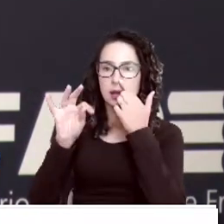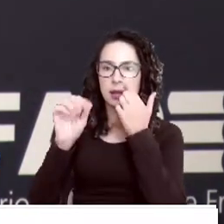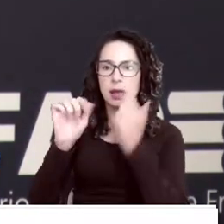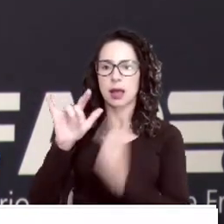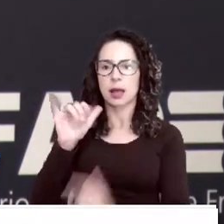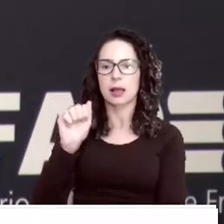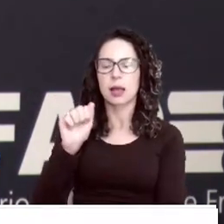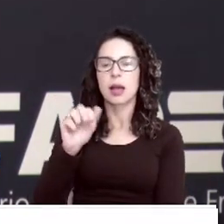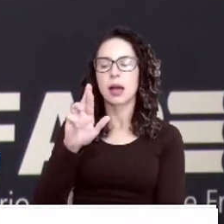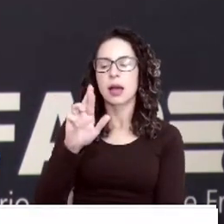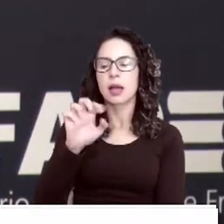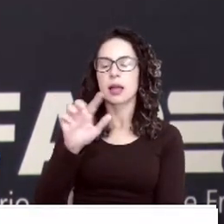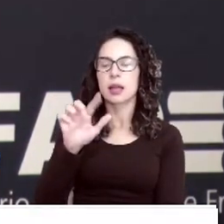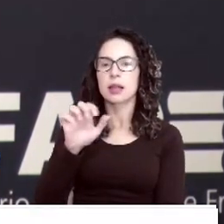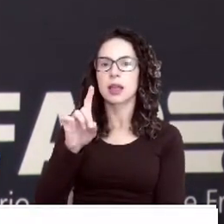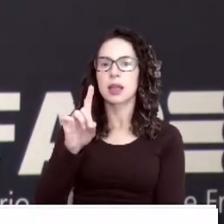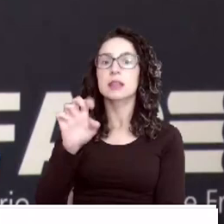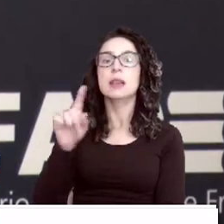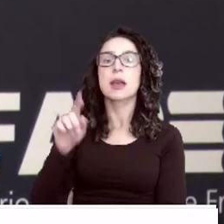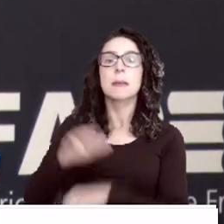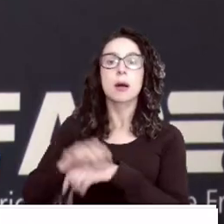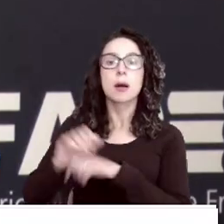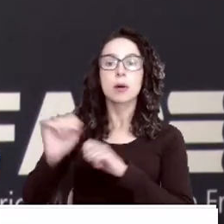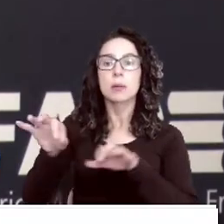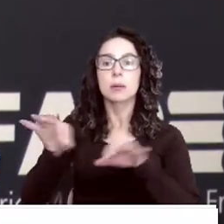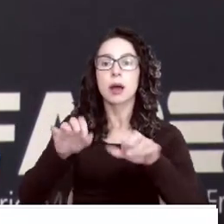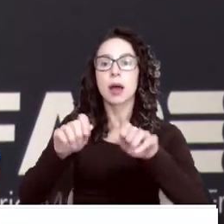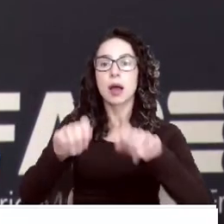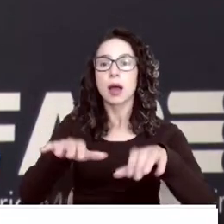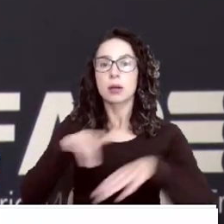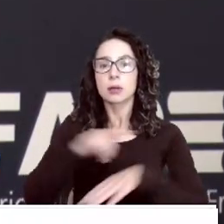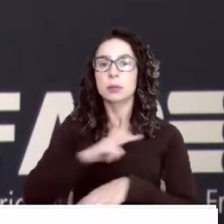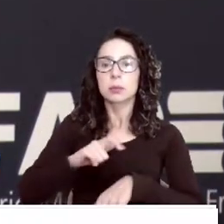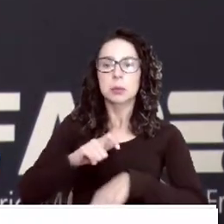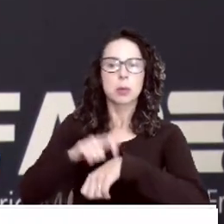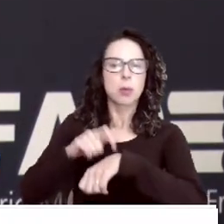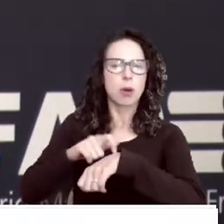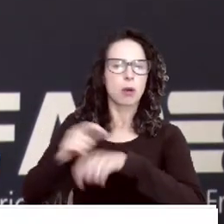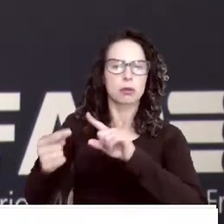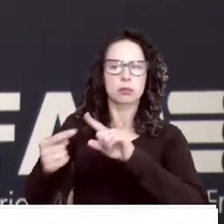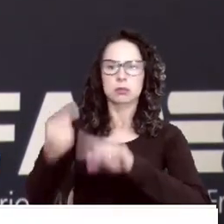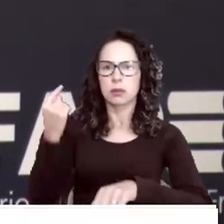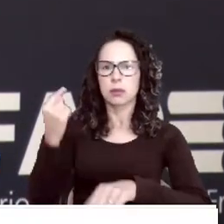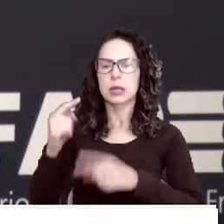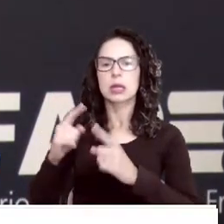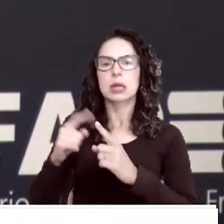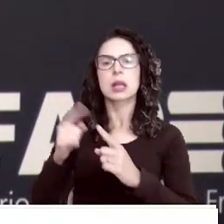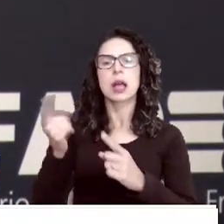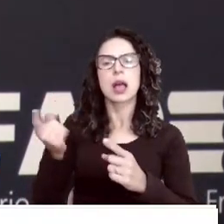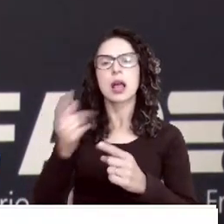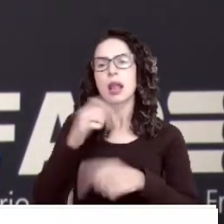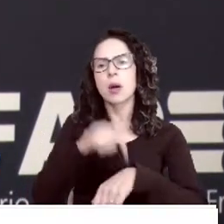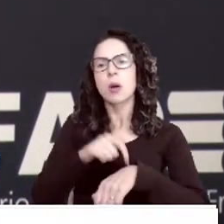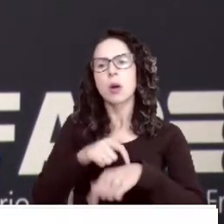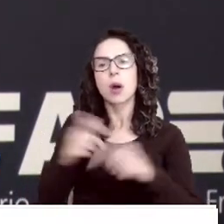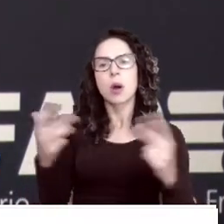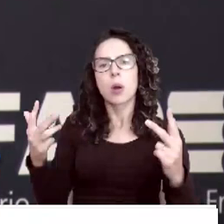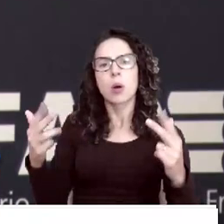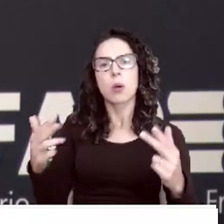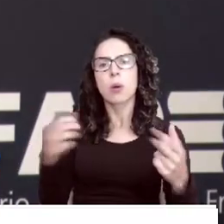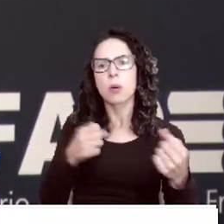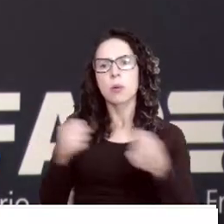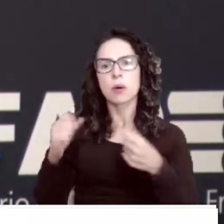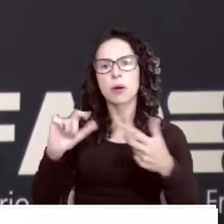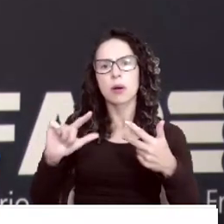operou para poder fazer essa audiência pública num horário inadequado, batendo, coincidindo, confrontando com o poder legislativo